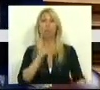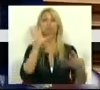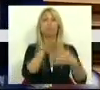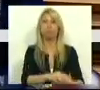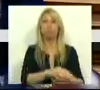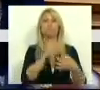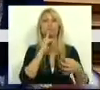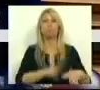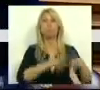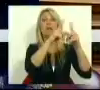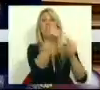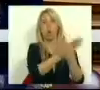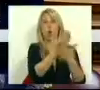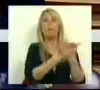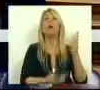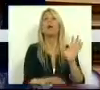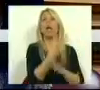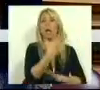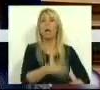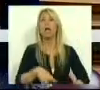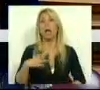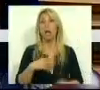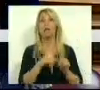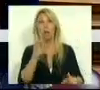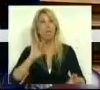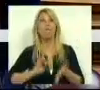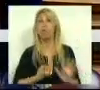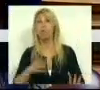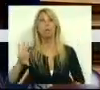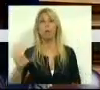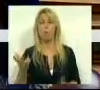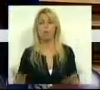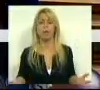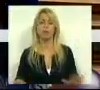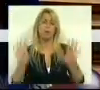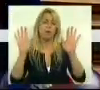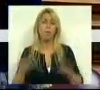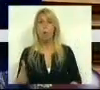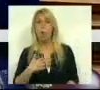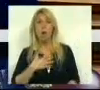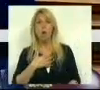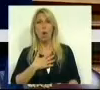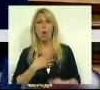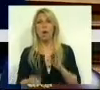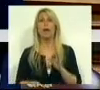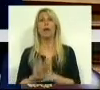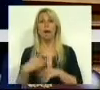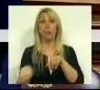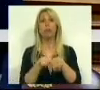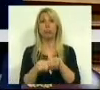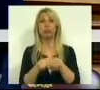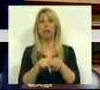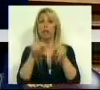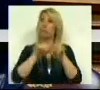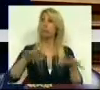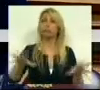criação de riqueza. E esse investimento é fundamental para o país. Ora bem, não quer gerar políticas expansionistas porque não quer aumentar a